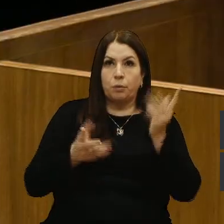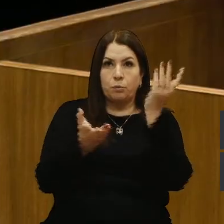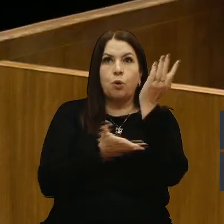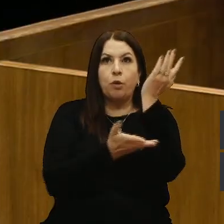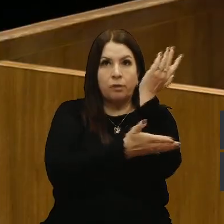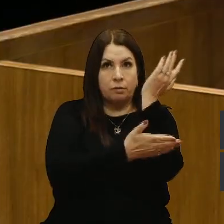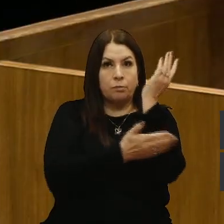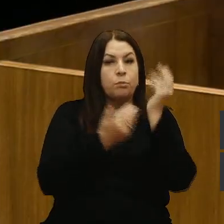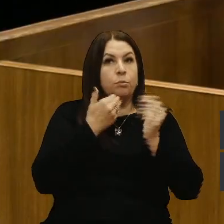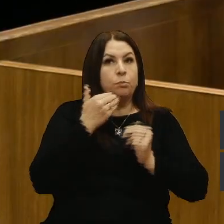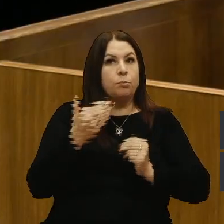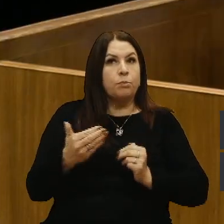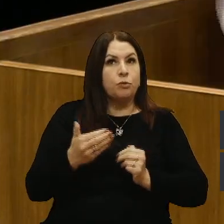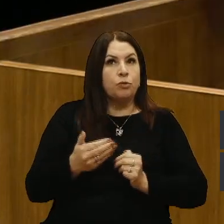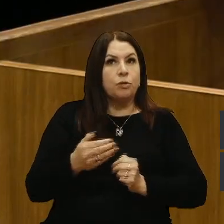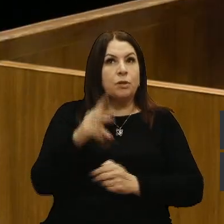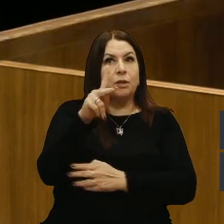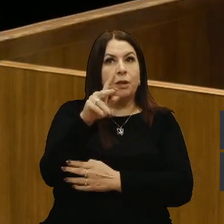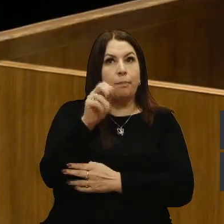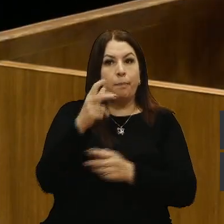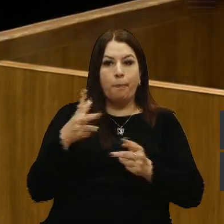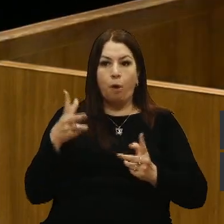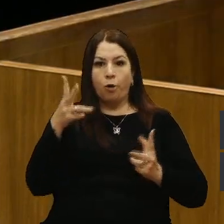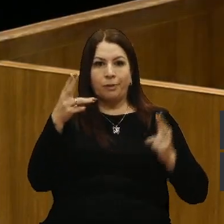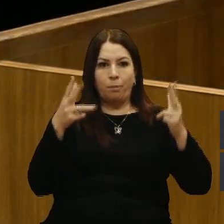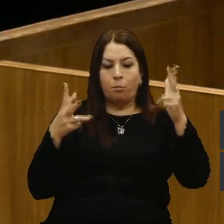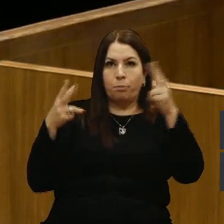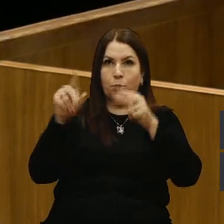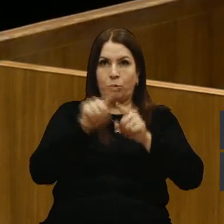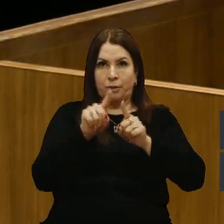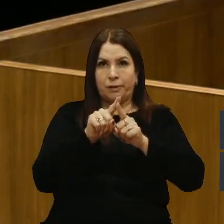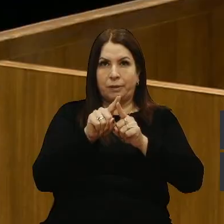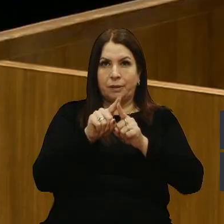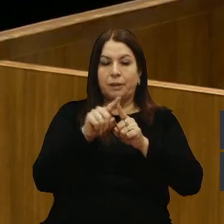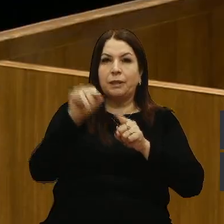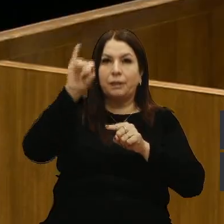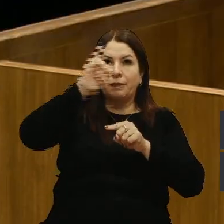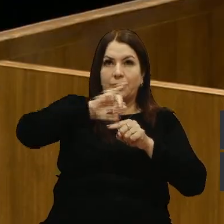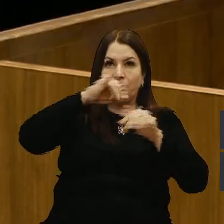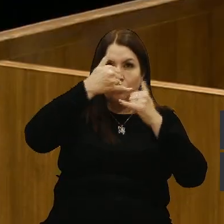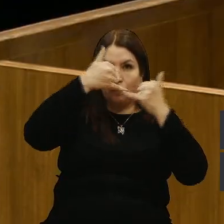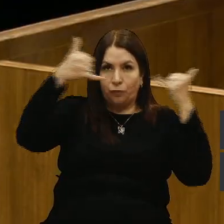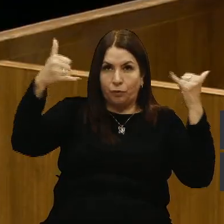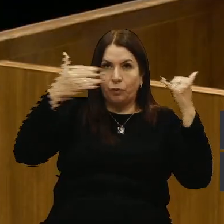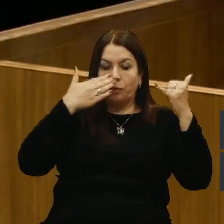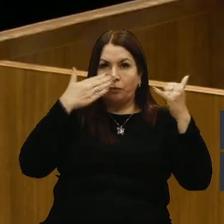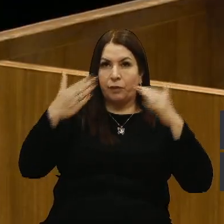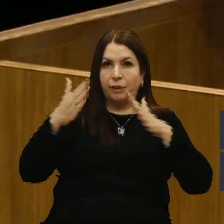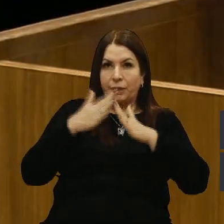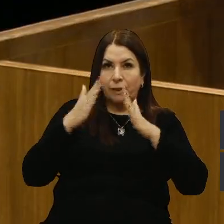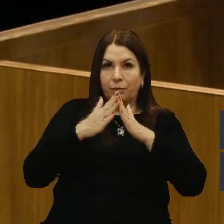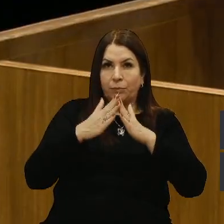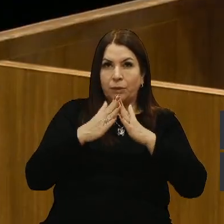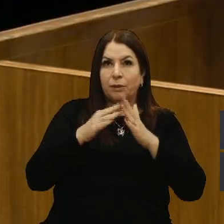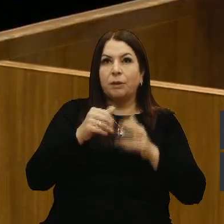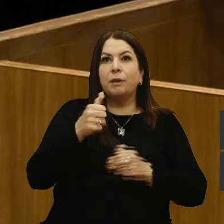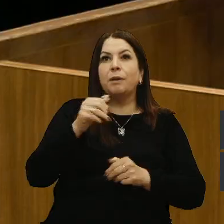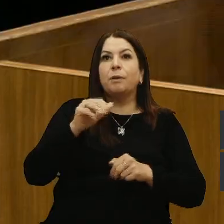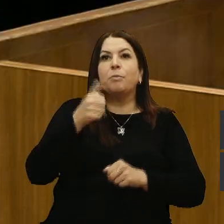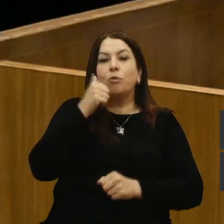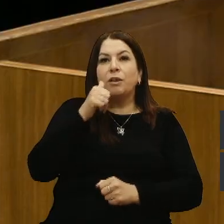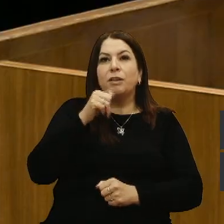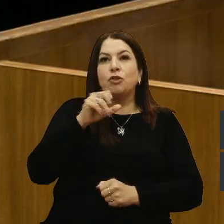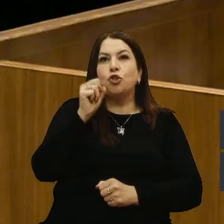Porque eu pedi uma poda de árvore que estava em cima de uns fios, na frente de uma casa de uma senhora de mais de